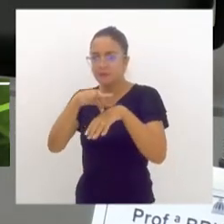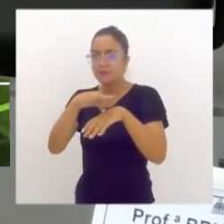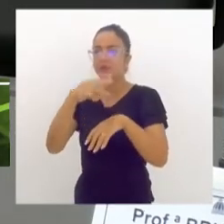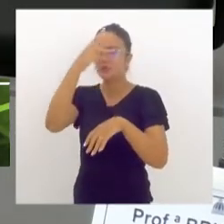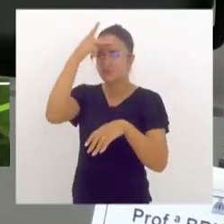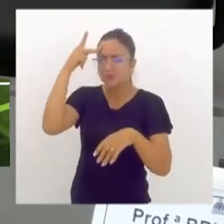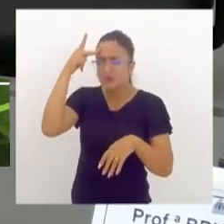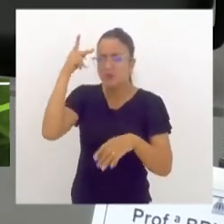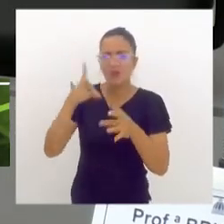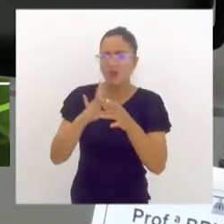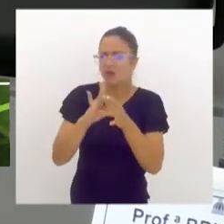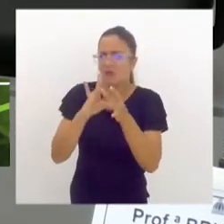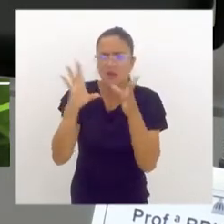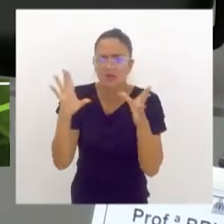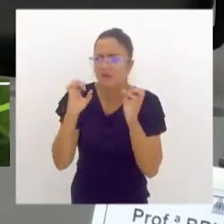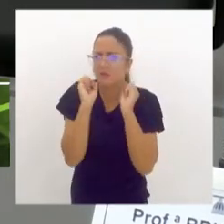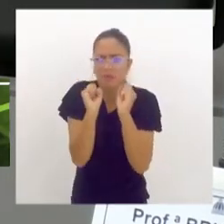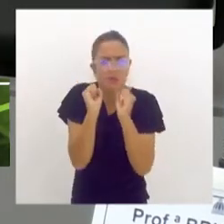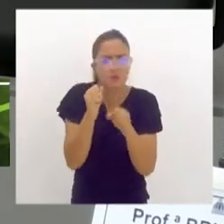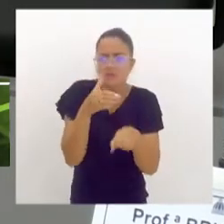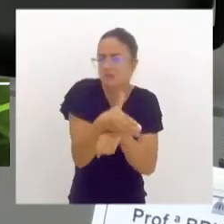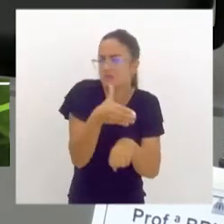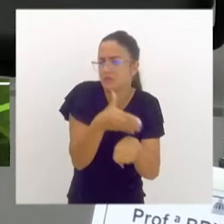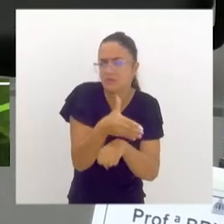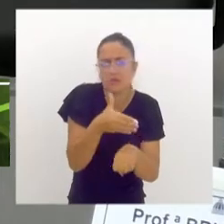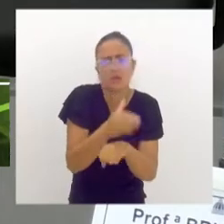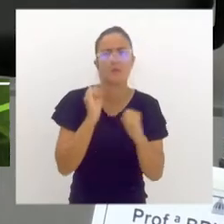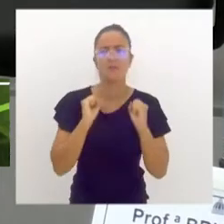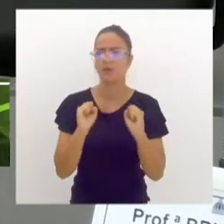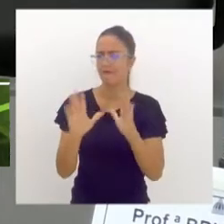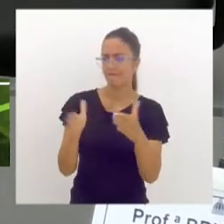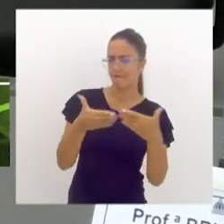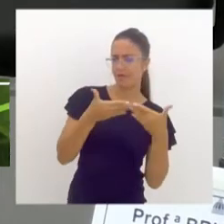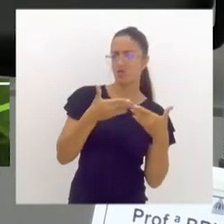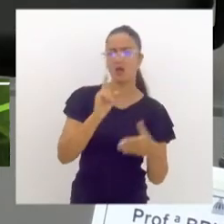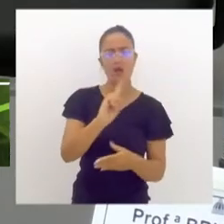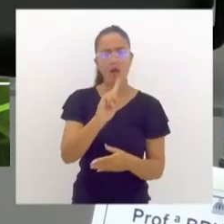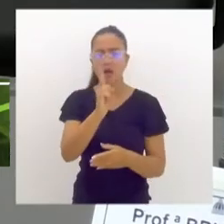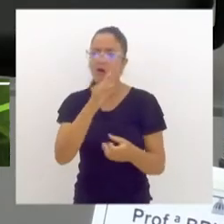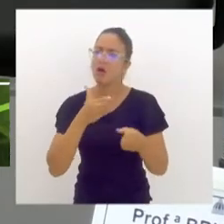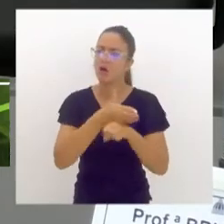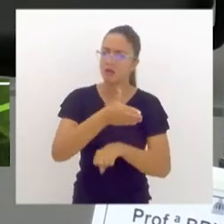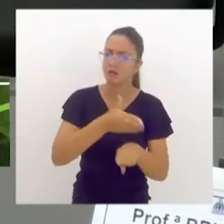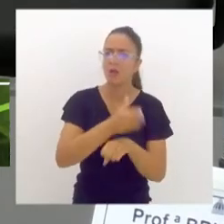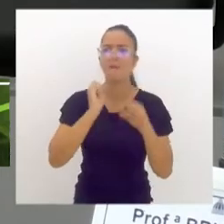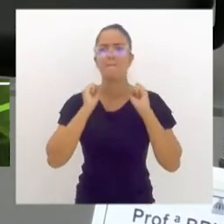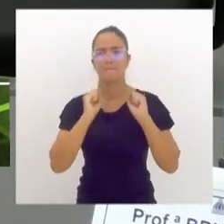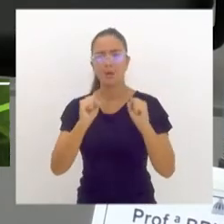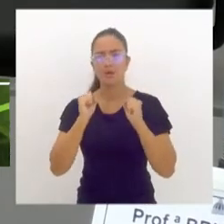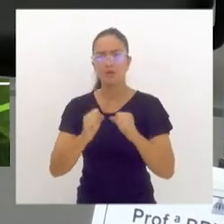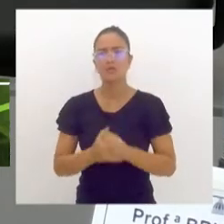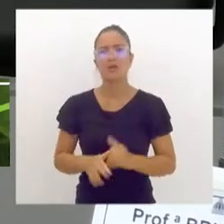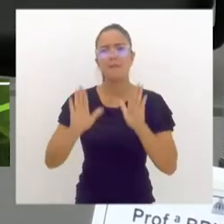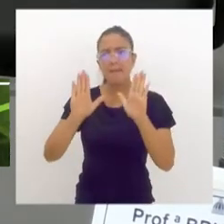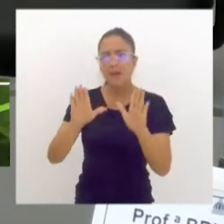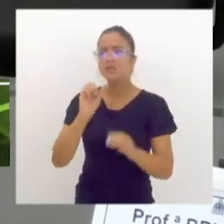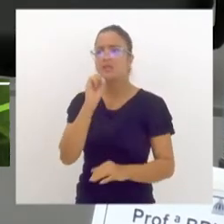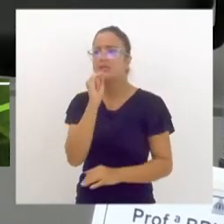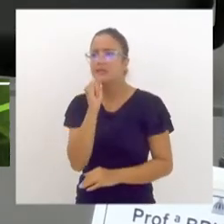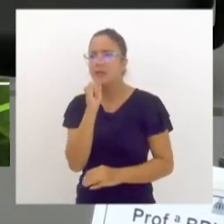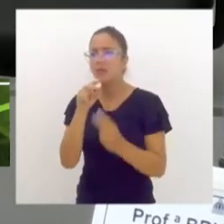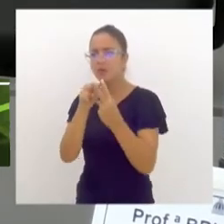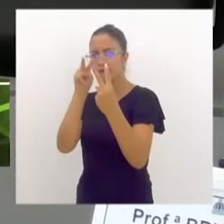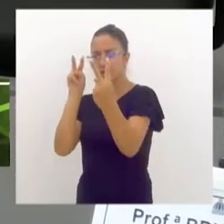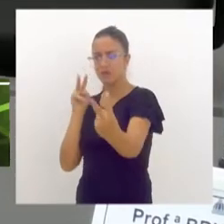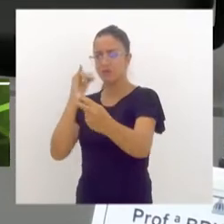mundo sabia quando era, onde era. Desde que se tornou remoto, as sessões nunca mais foram públicas, porque não